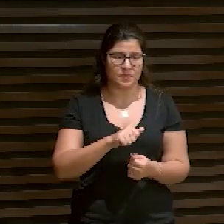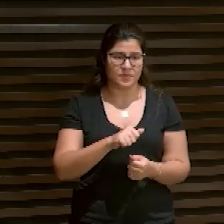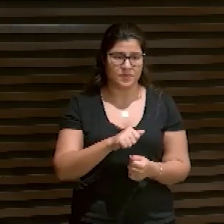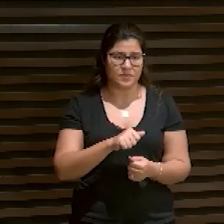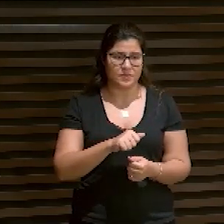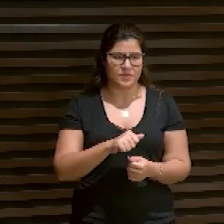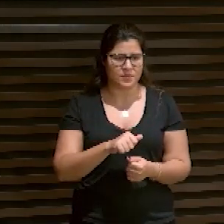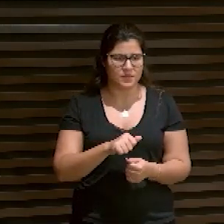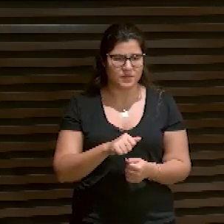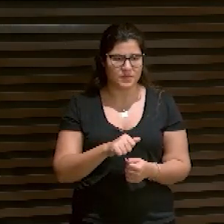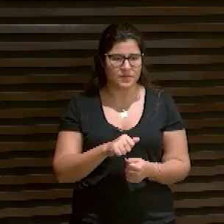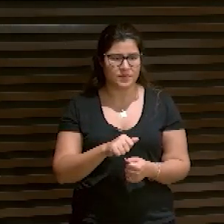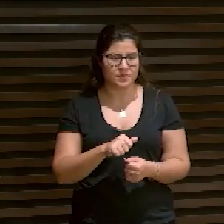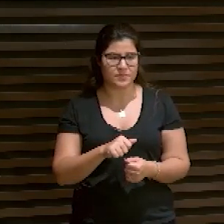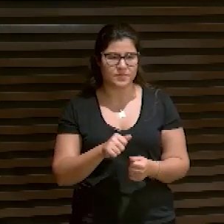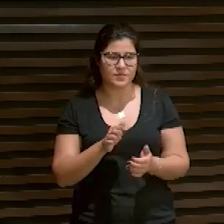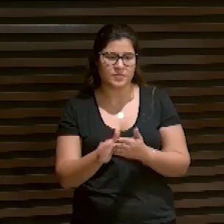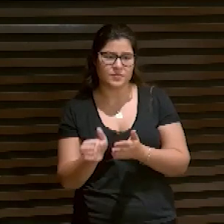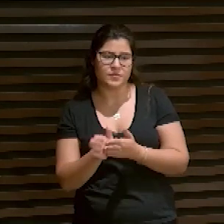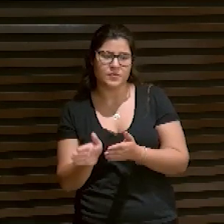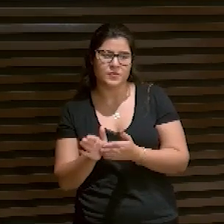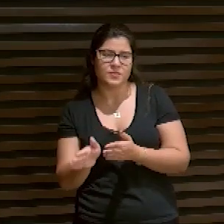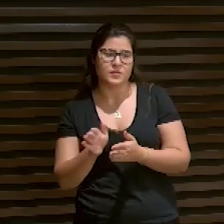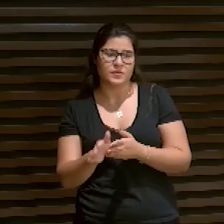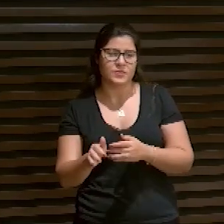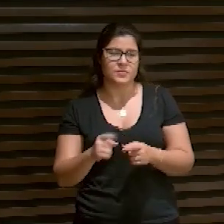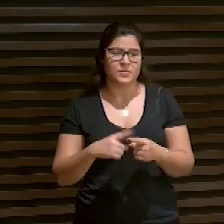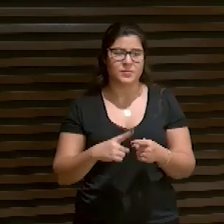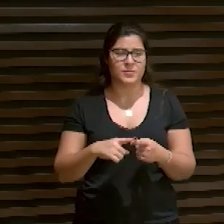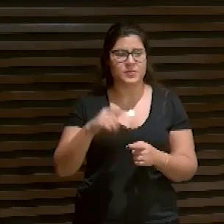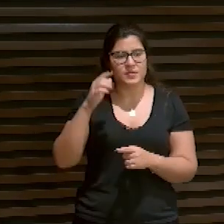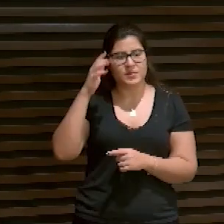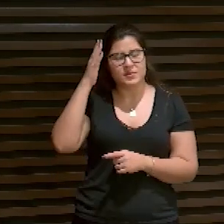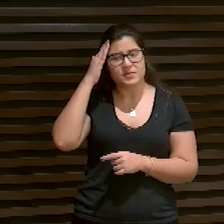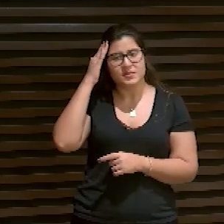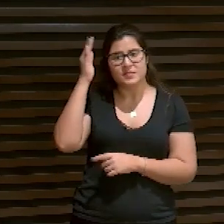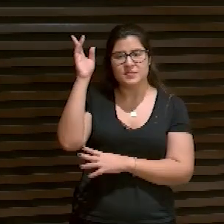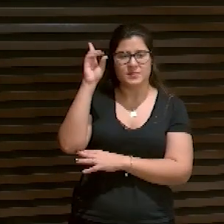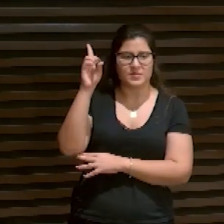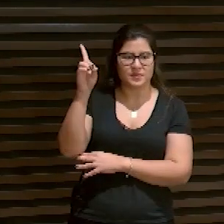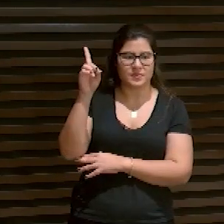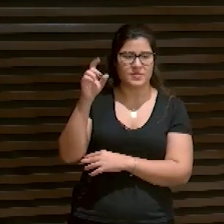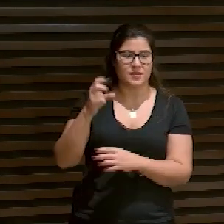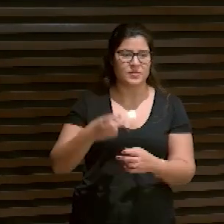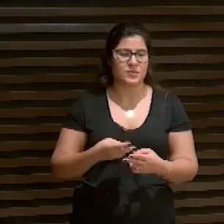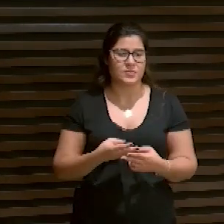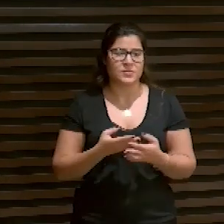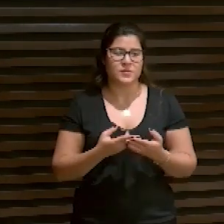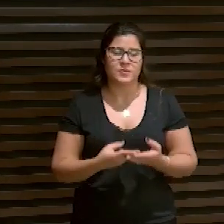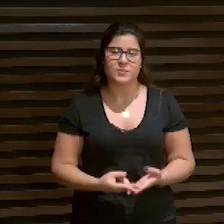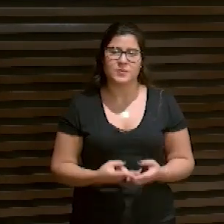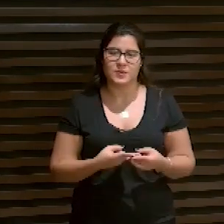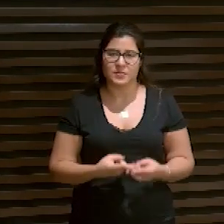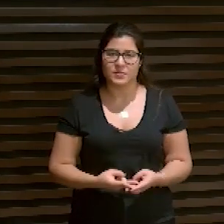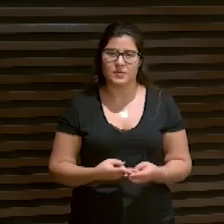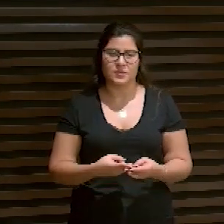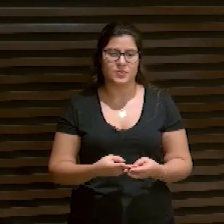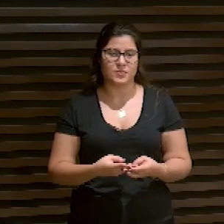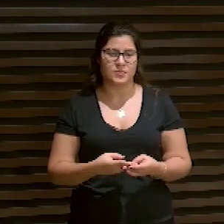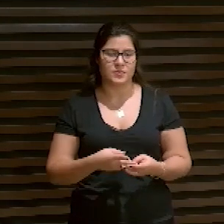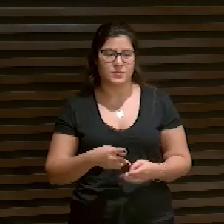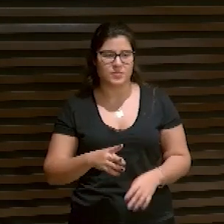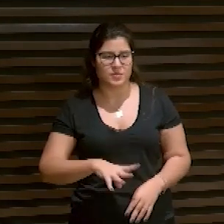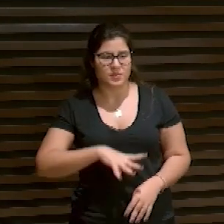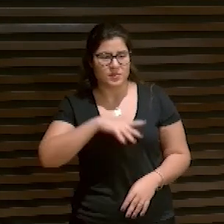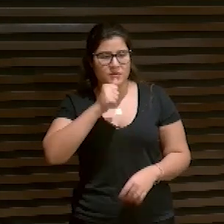para Tarsis, pois sabia que és Deus clemente e misericordioso, e tardio em irar-se, e grande em